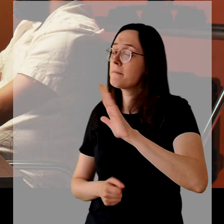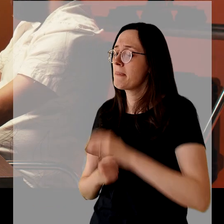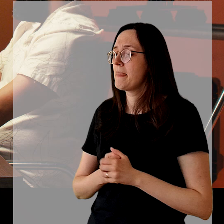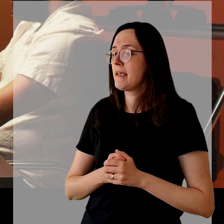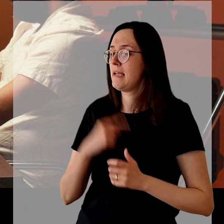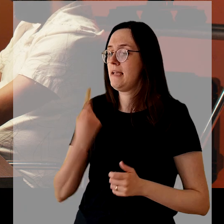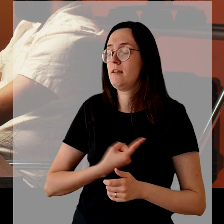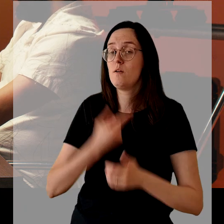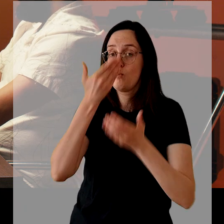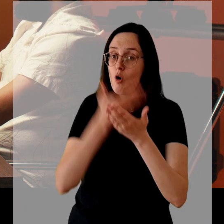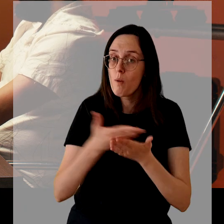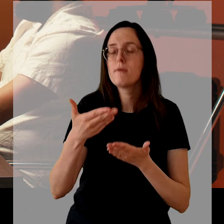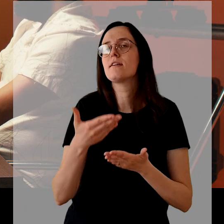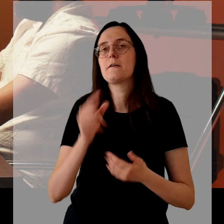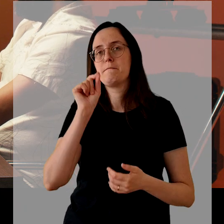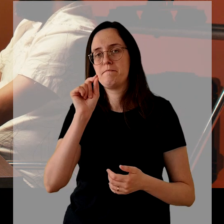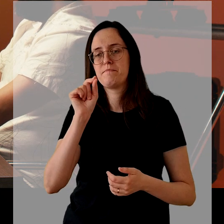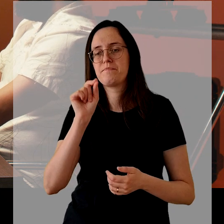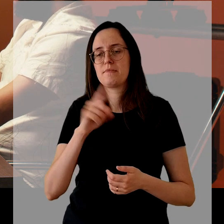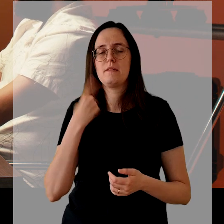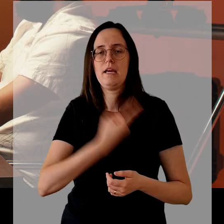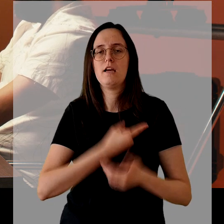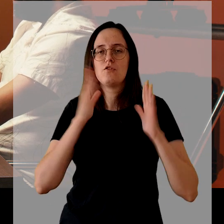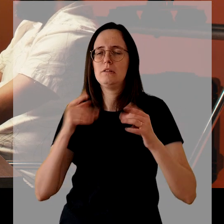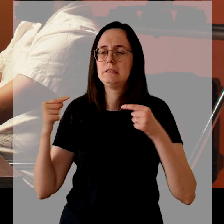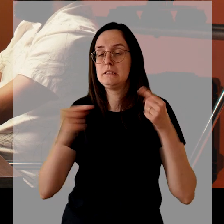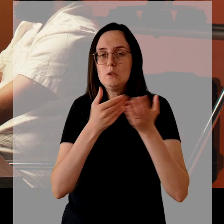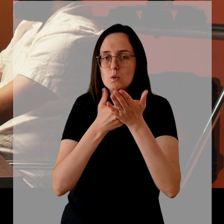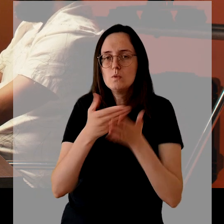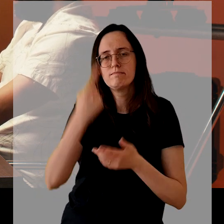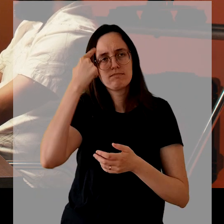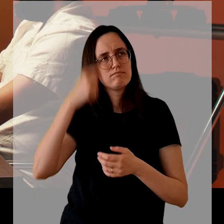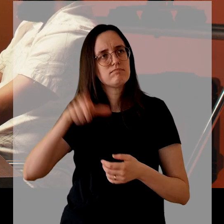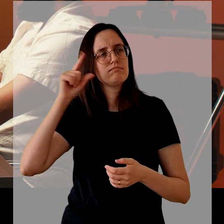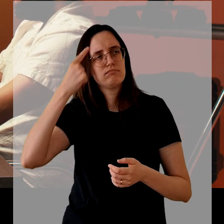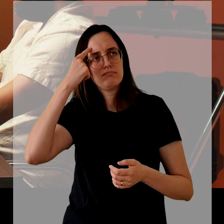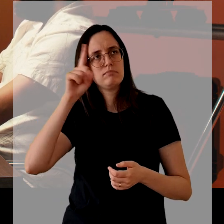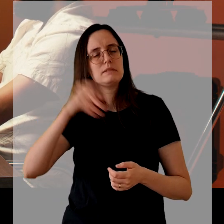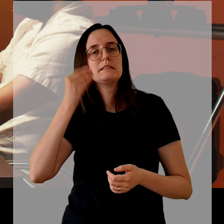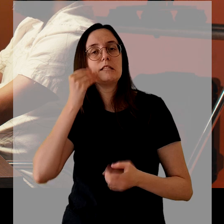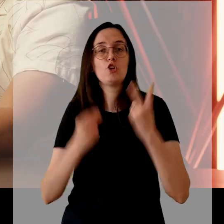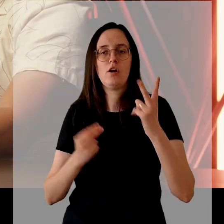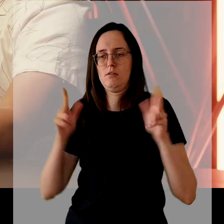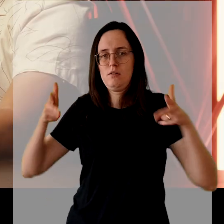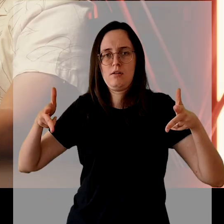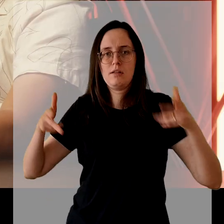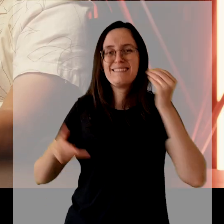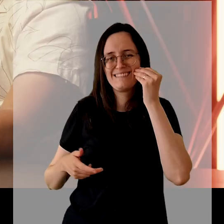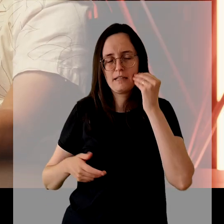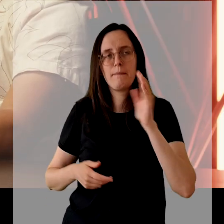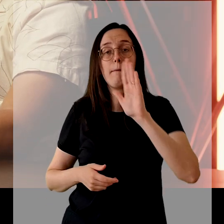Então, a gente começou trabalhando, a gente chegou a discutir no início, na pré-produção, a ideia de abrir uma segunda unidade de